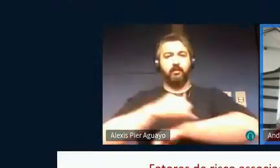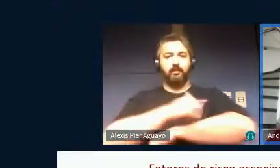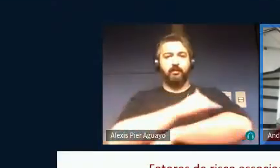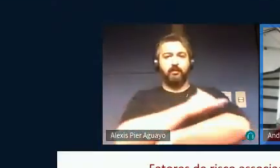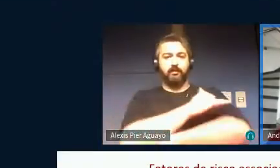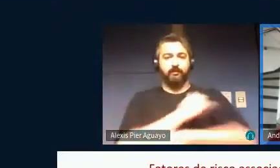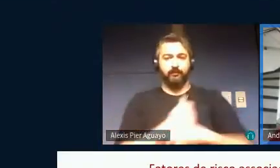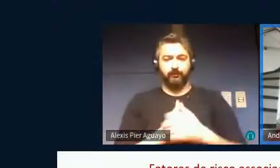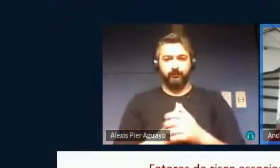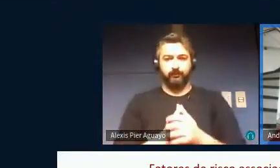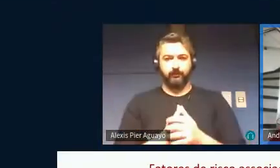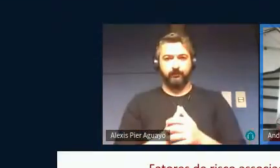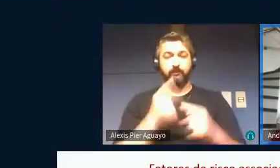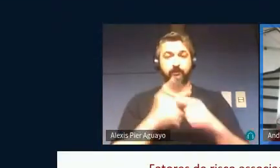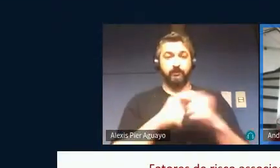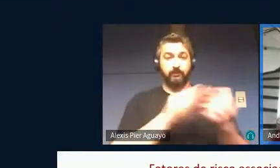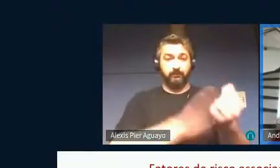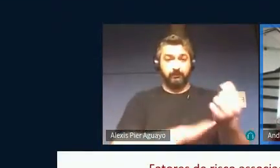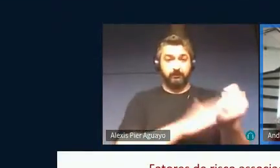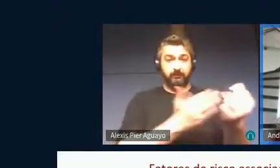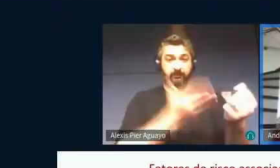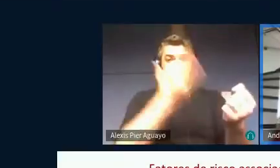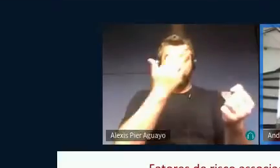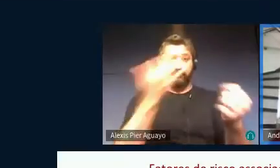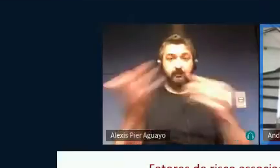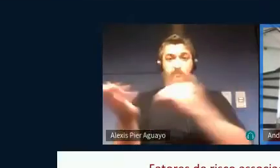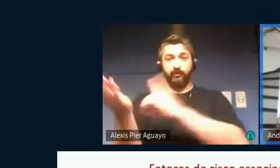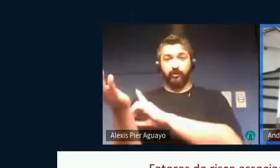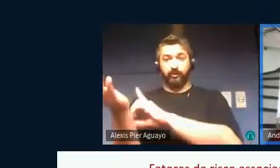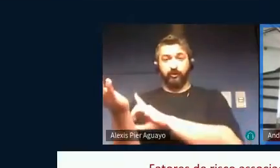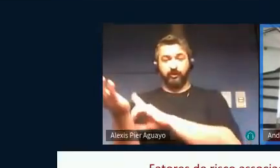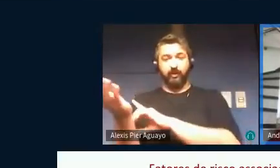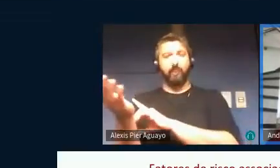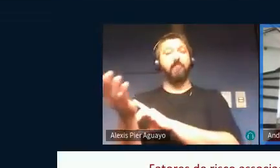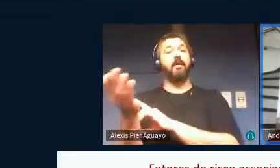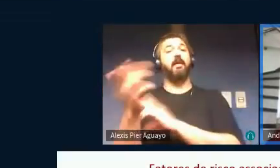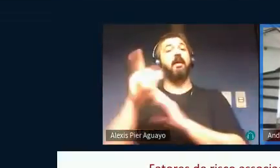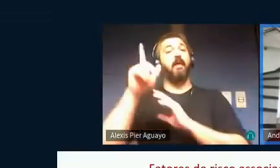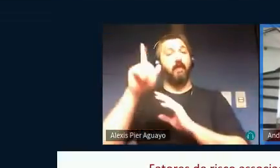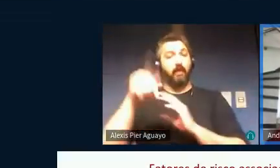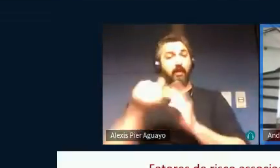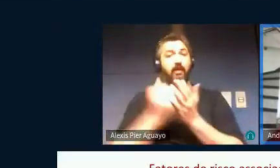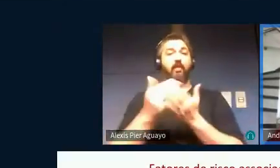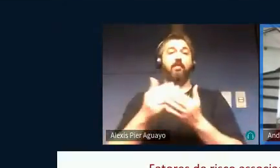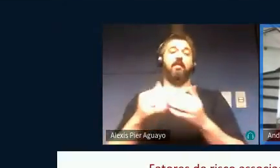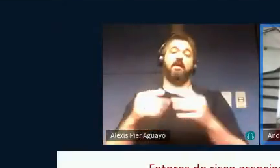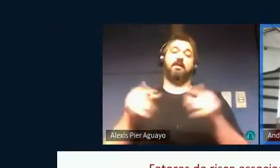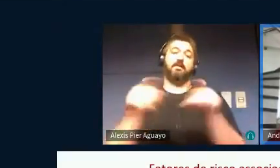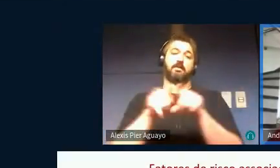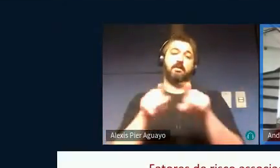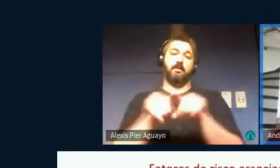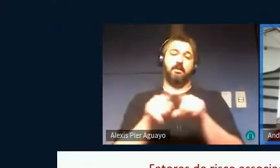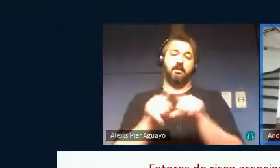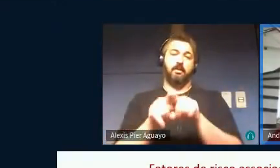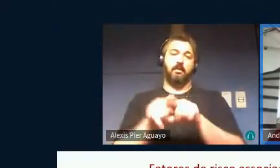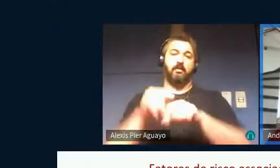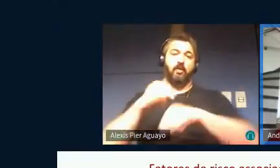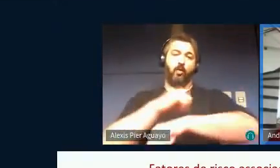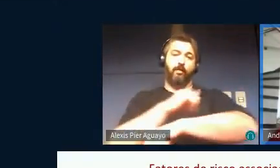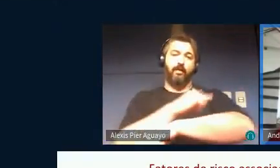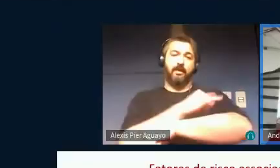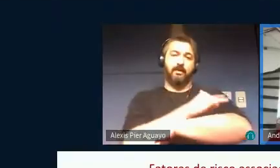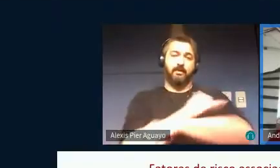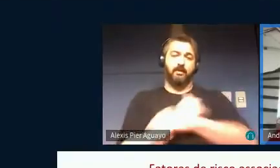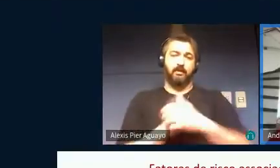diabetes são patologias que se originam da obesidade. E uma outra questão bastante importante é que